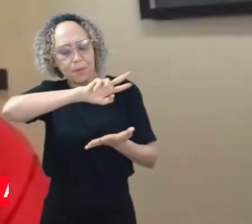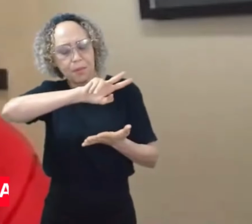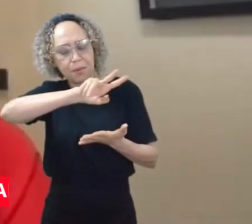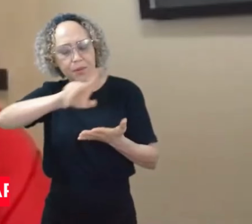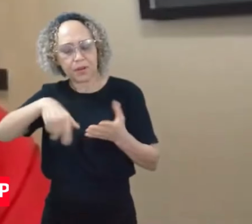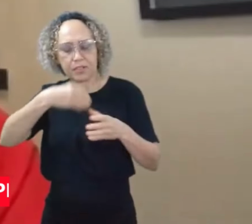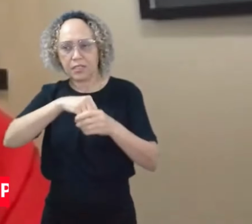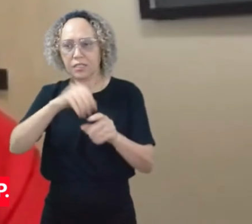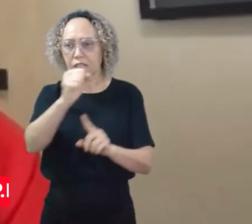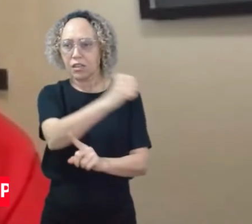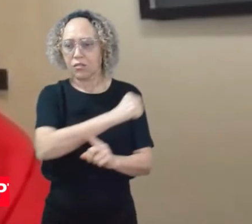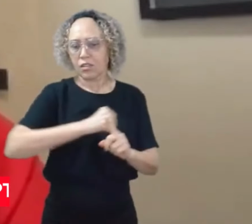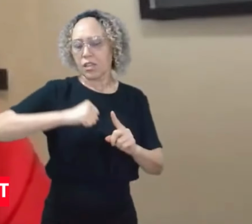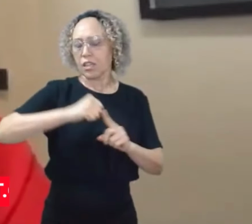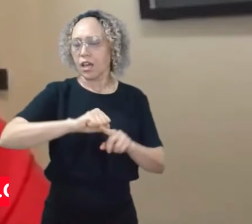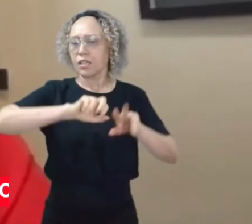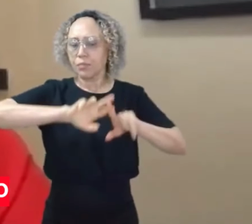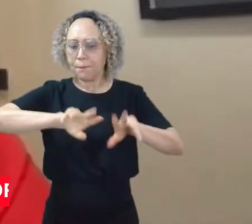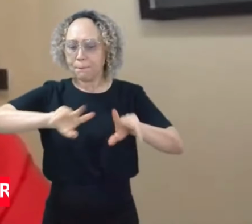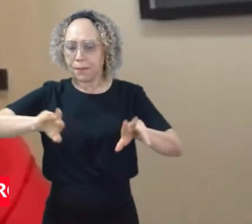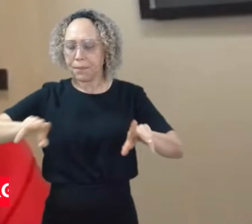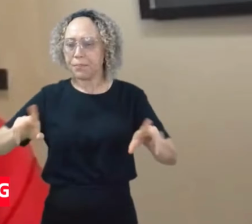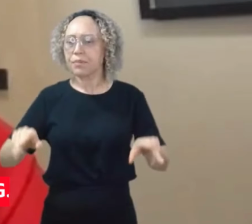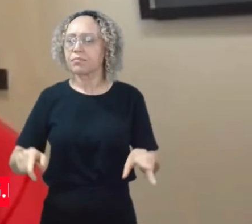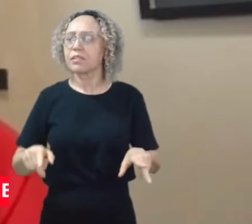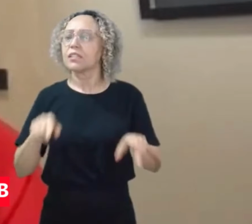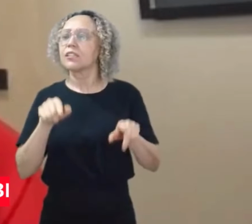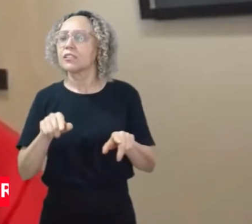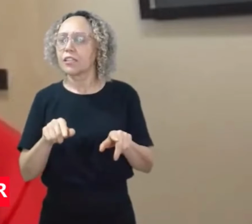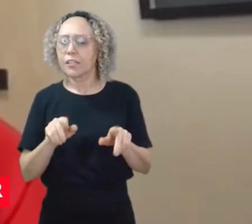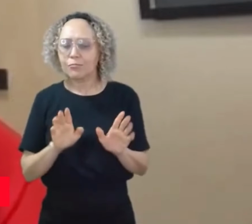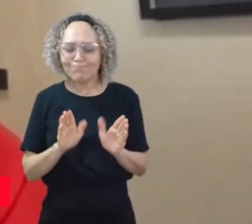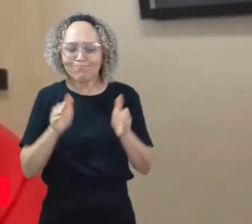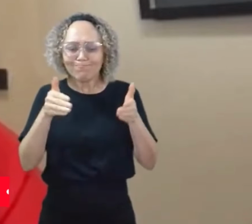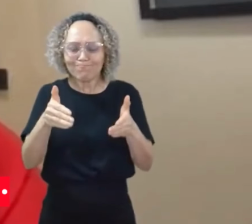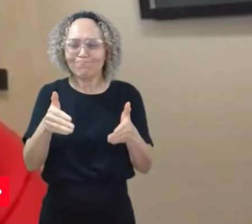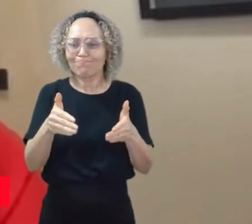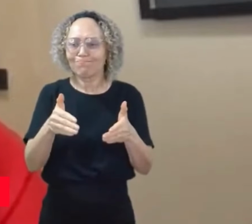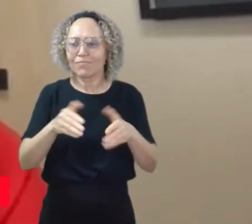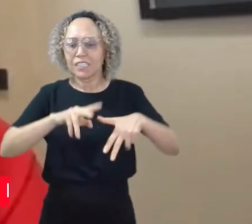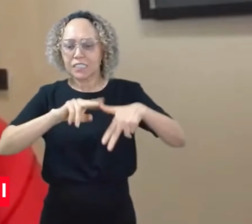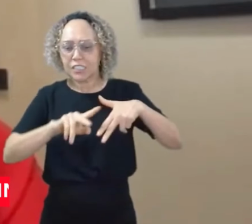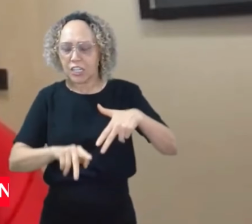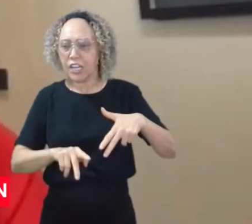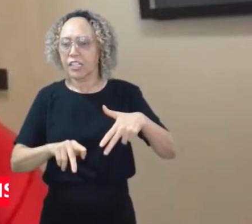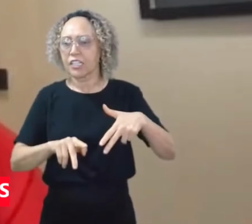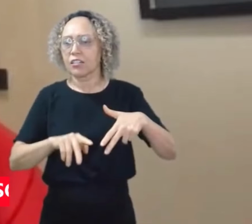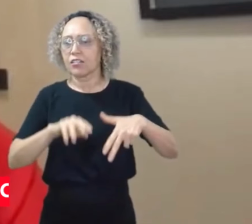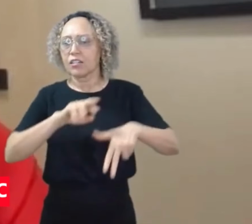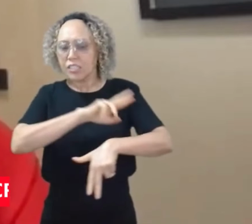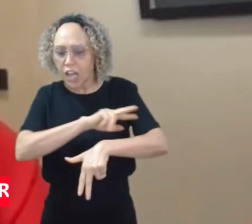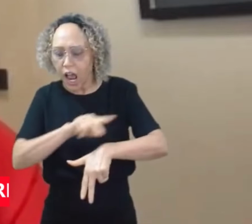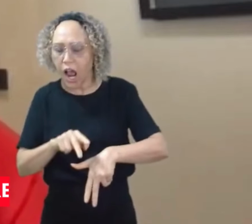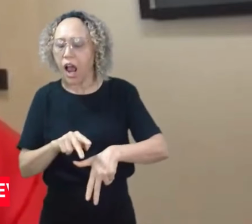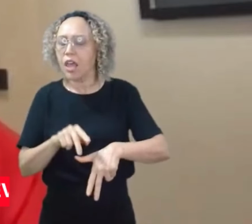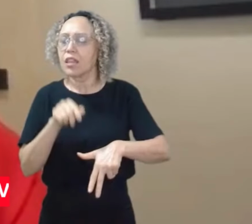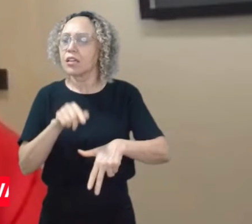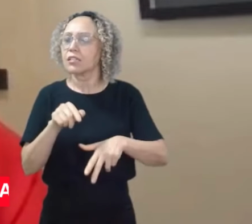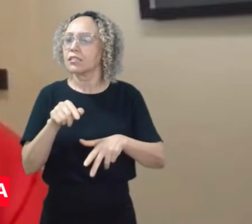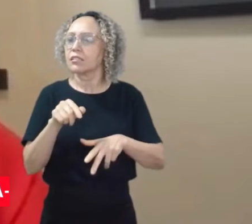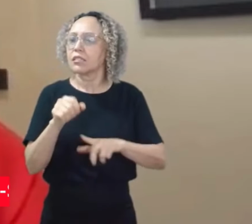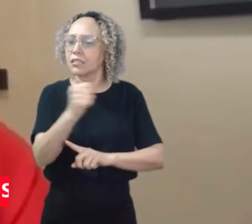sociedade, e essa pluralidade e diversidade, ela tem esse recorte de gênero, de raça, e essa questão social que é fundamental estar